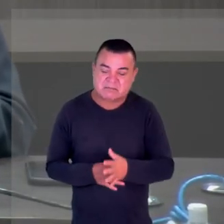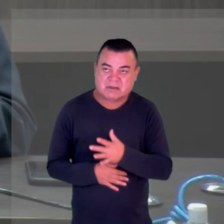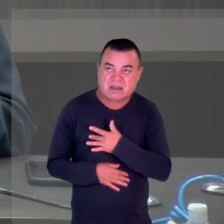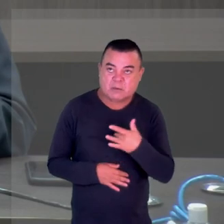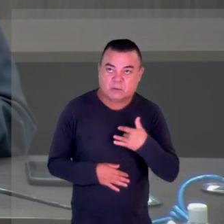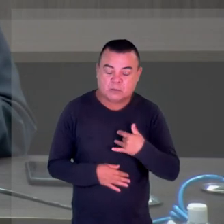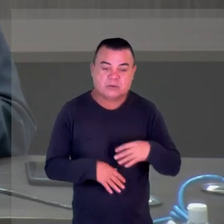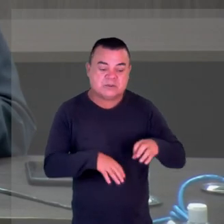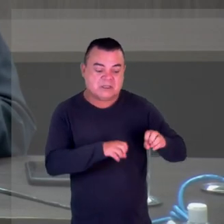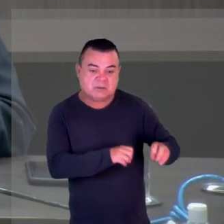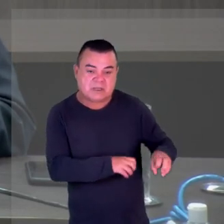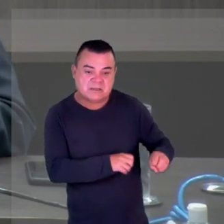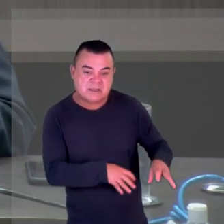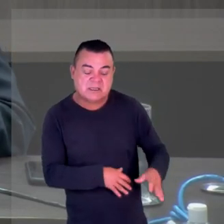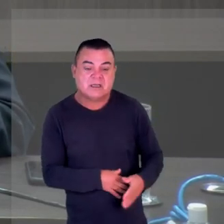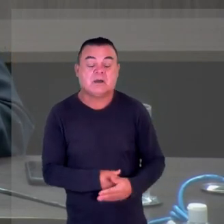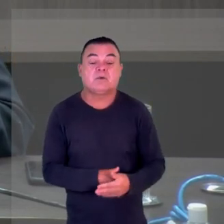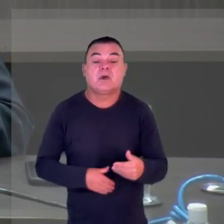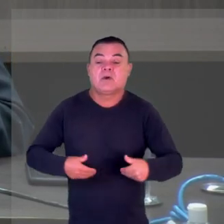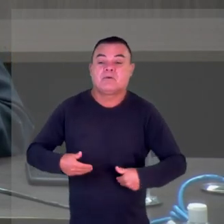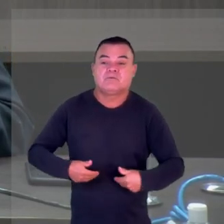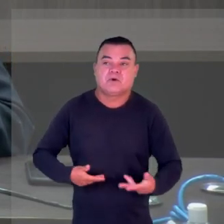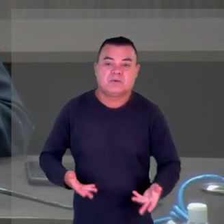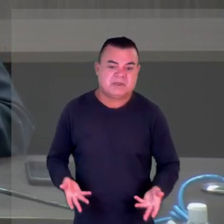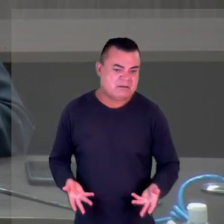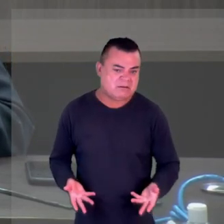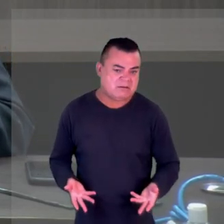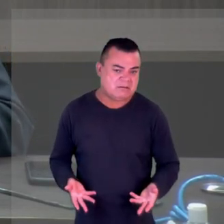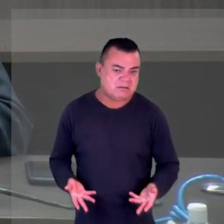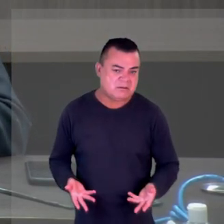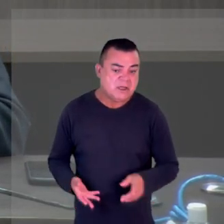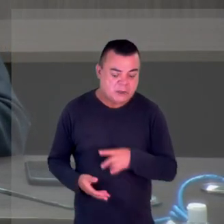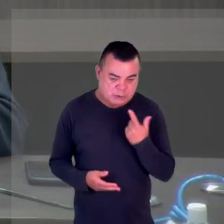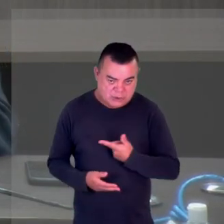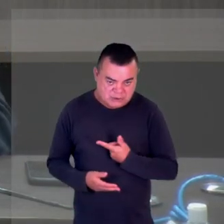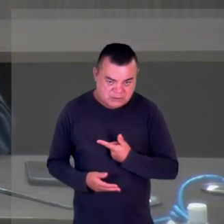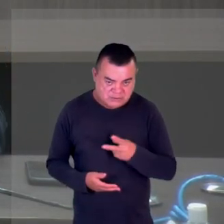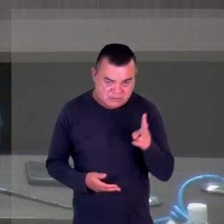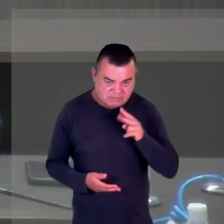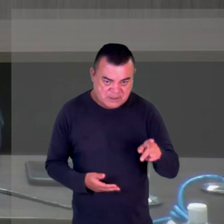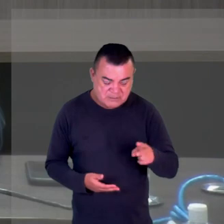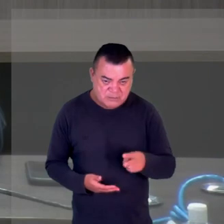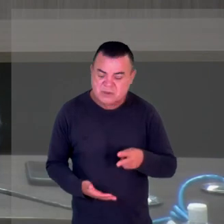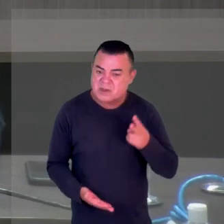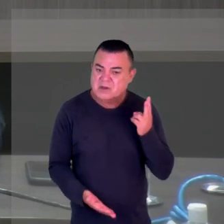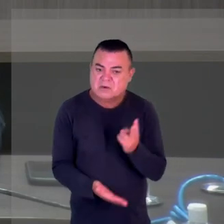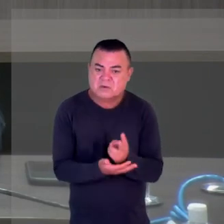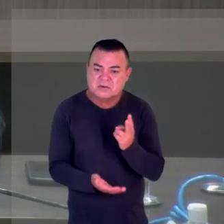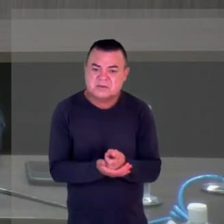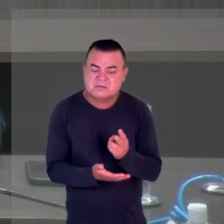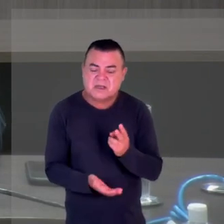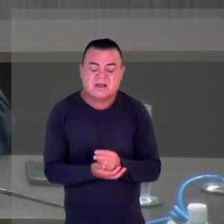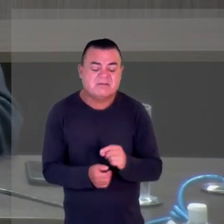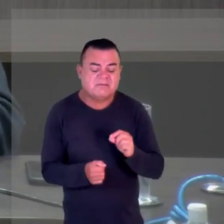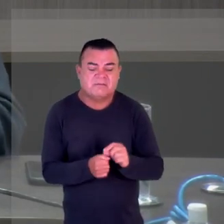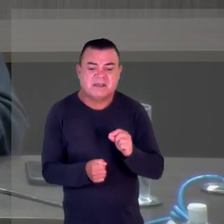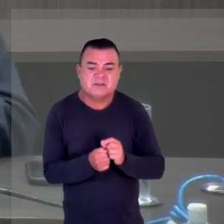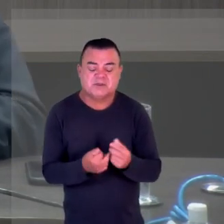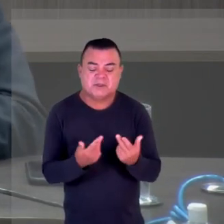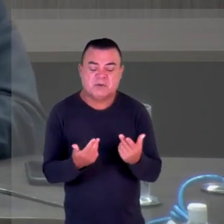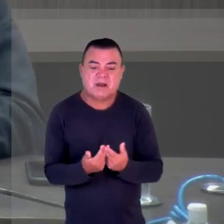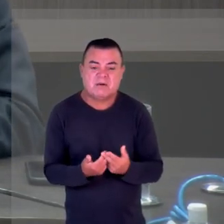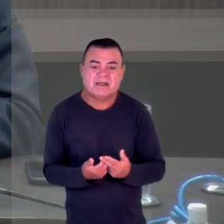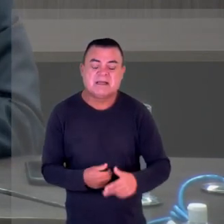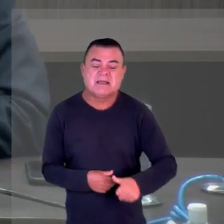eh nós vamos continuar essa é a grande indagação enxugando gelo como a gente tem feito há 10 20 30